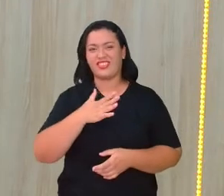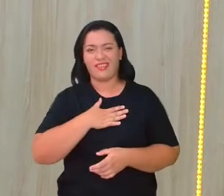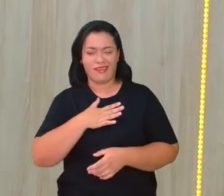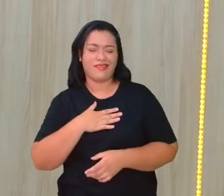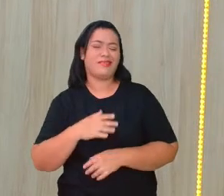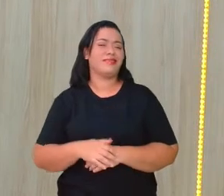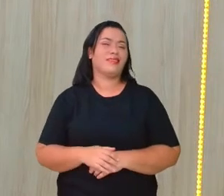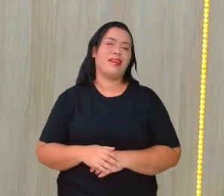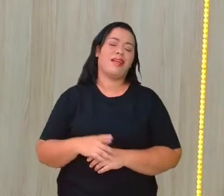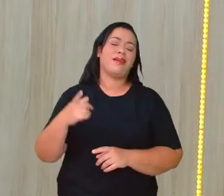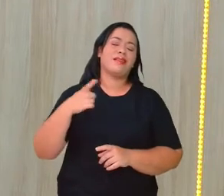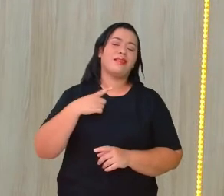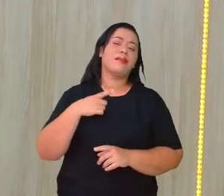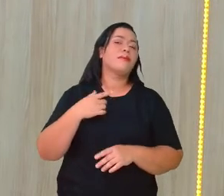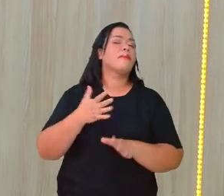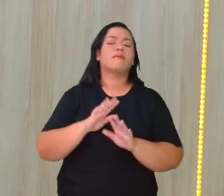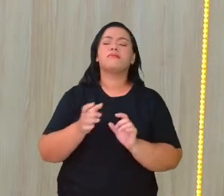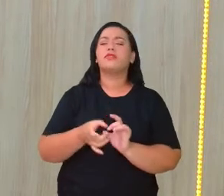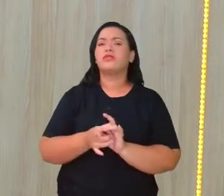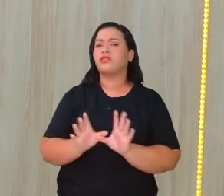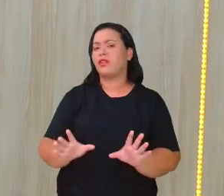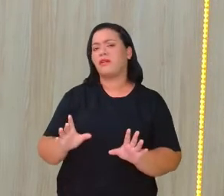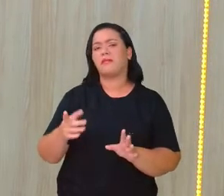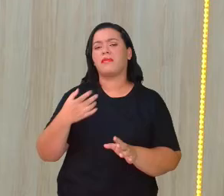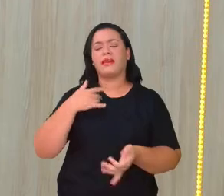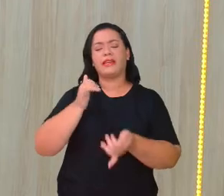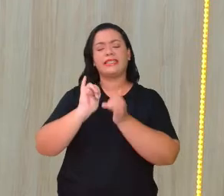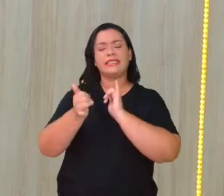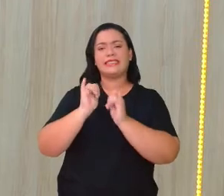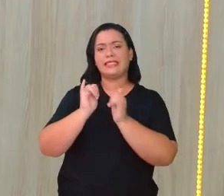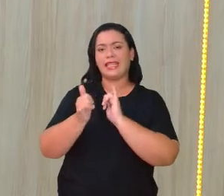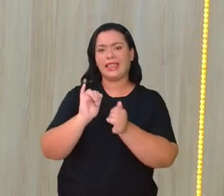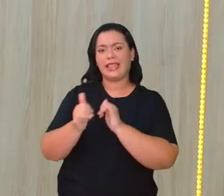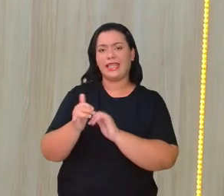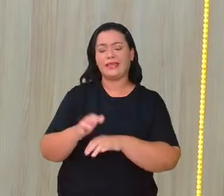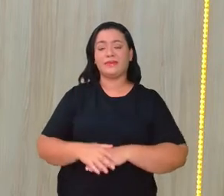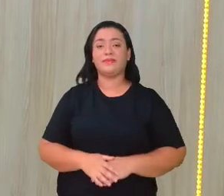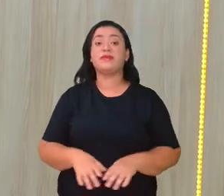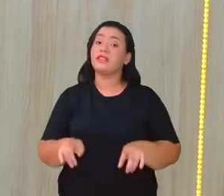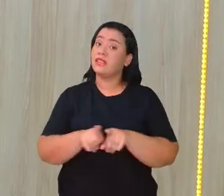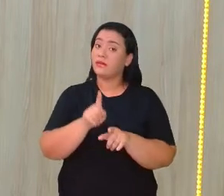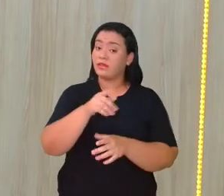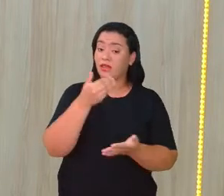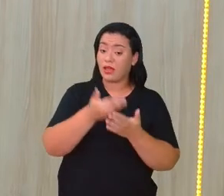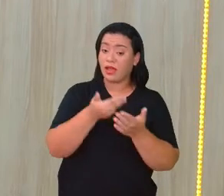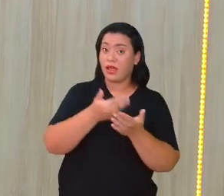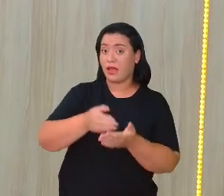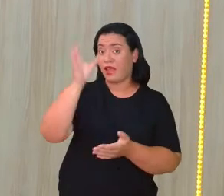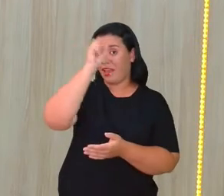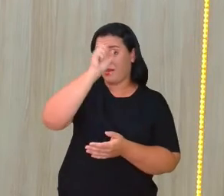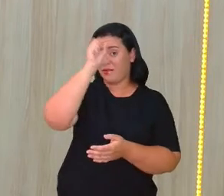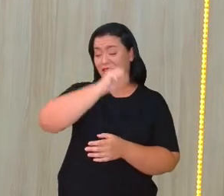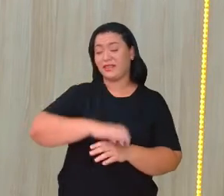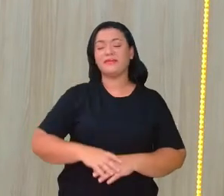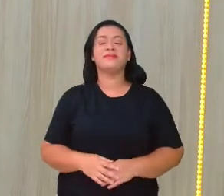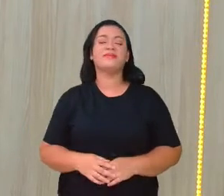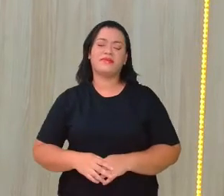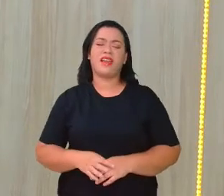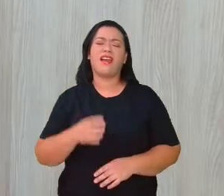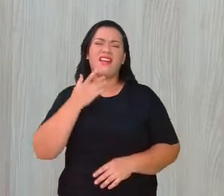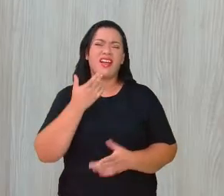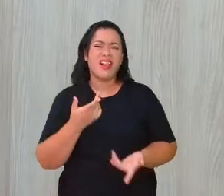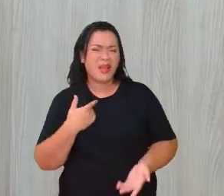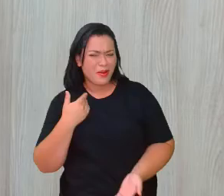assistir. Pode ir tranquilamente que não tem estresse, né? E ainda vão estudar e aprender muita coisa boa. Ah, meu amor, a gente não tá perdendo